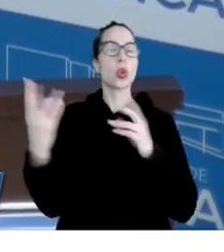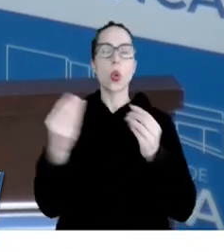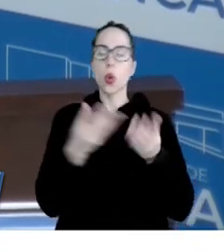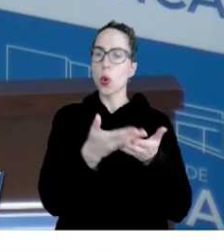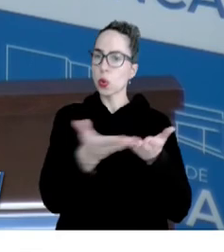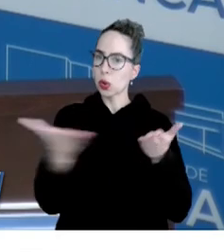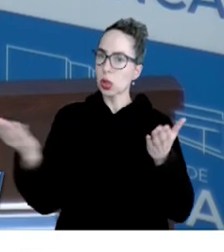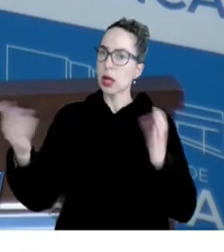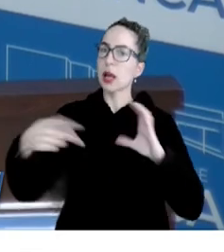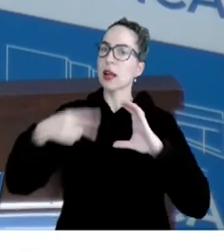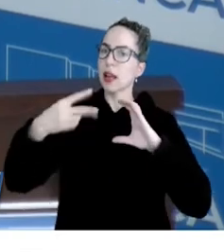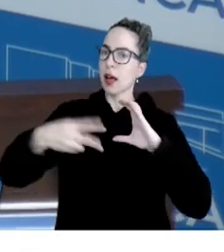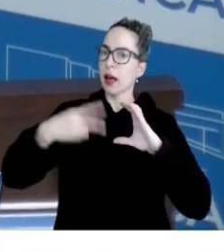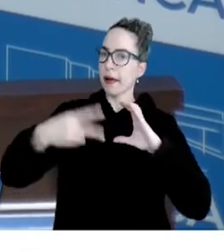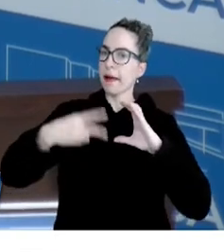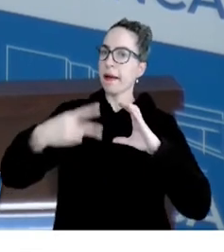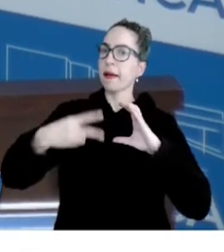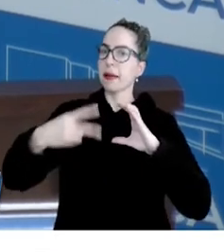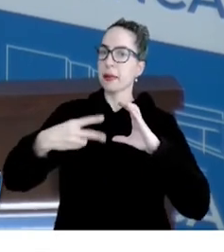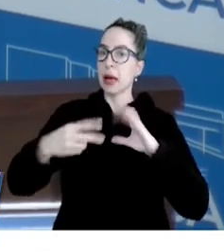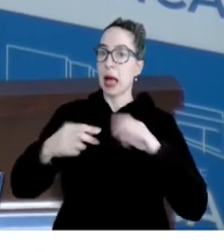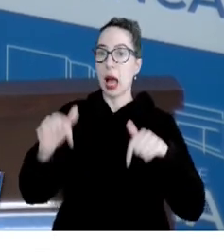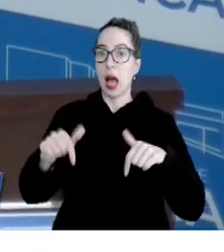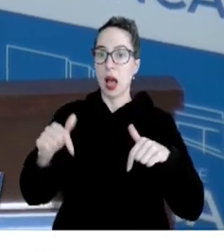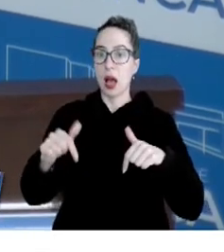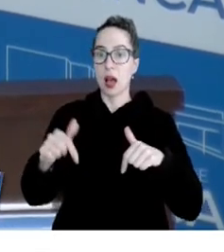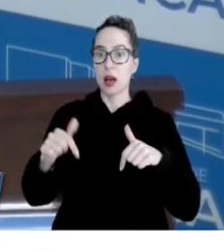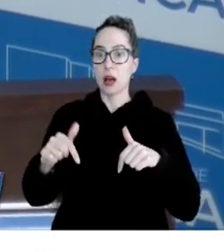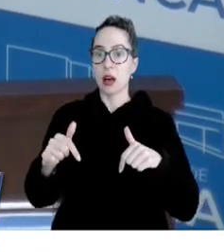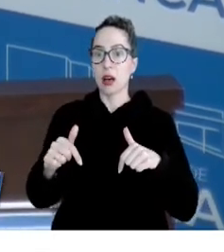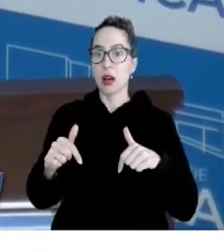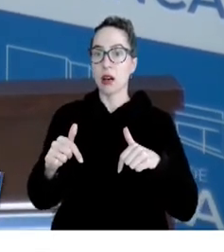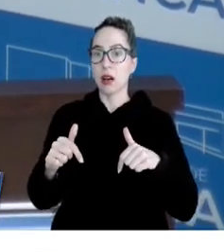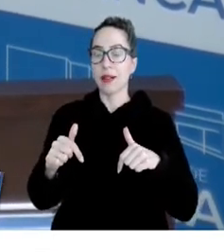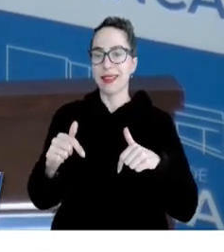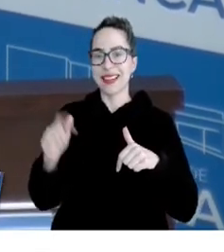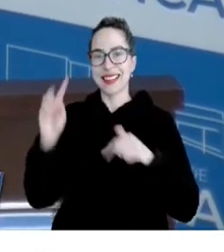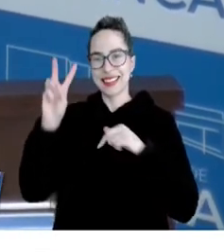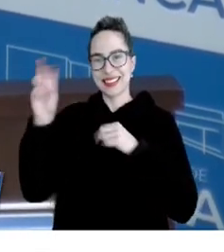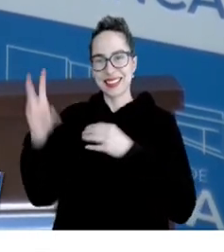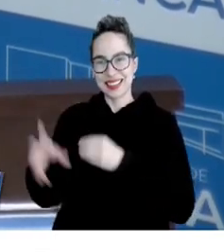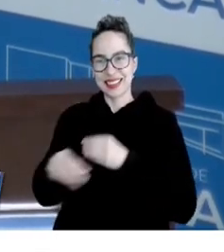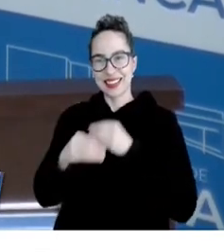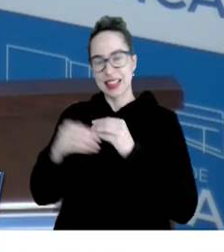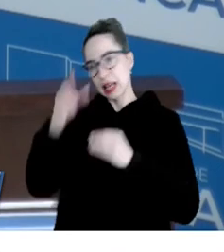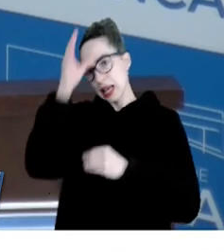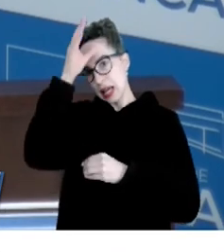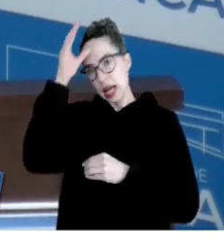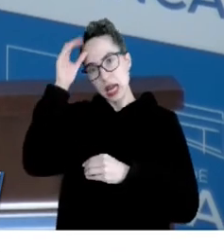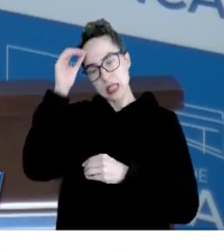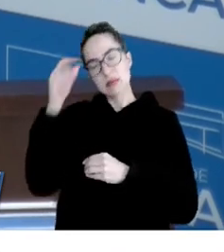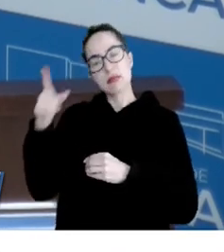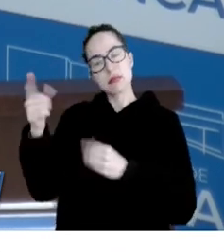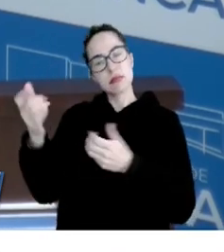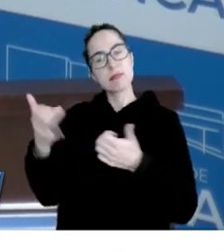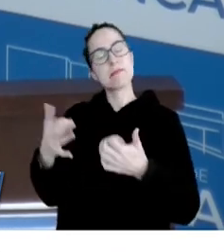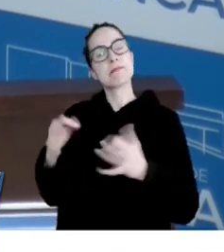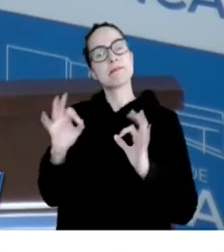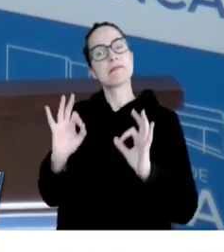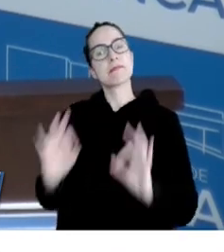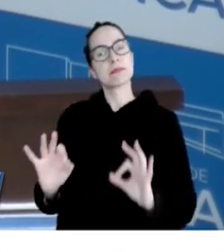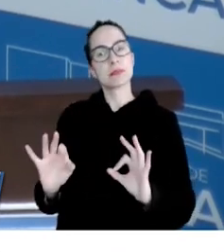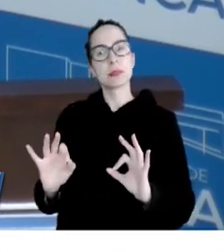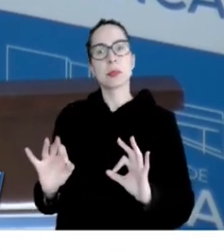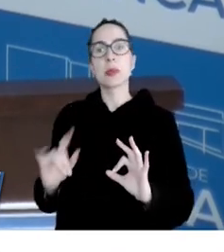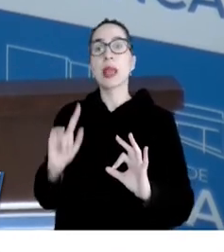Municipal, que agora, na fala do Carlinho Petrópolis, foi muito feliz. É uma